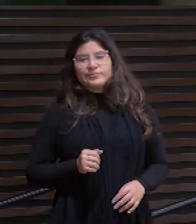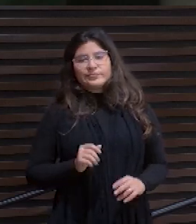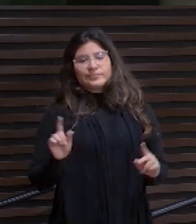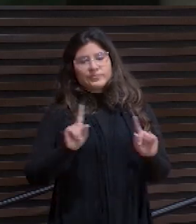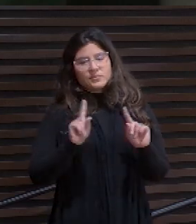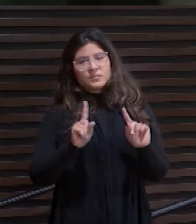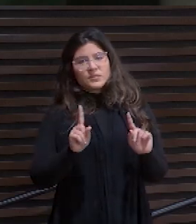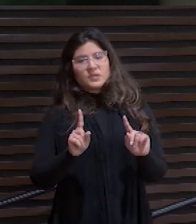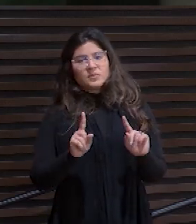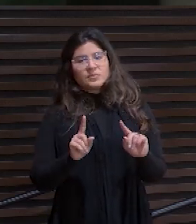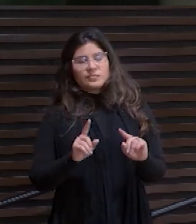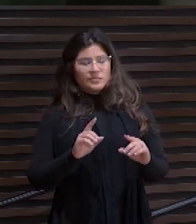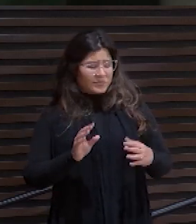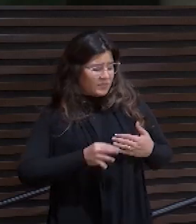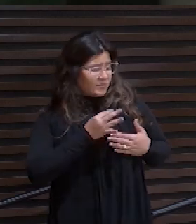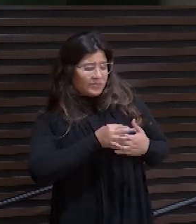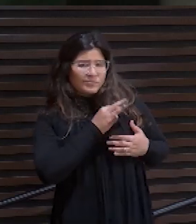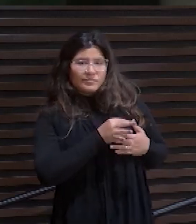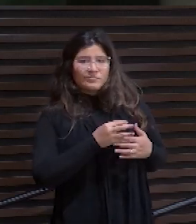Não adianta remendar.